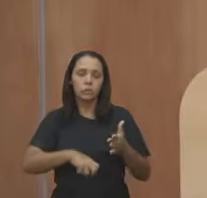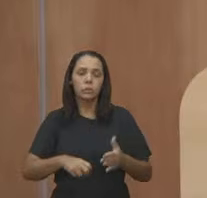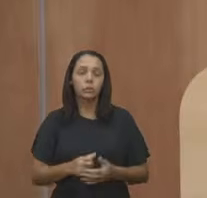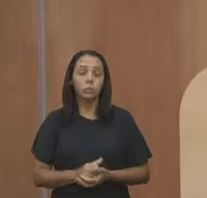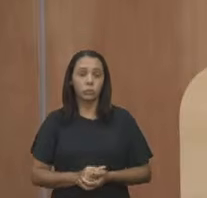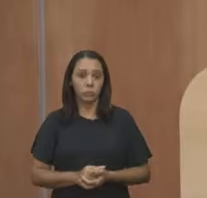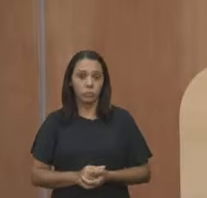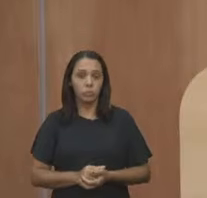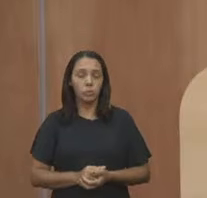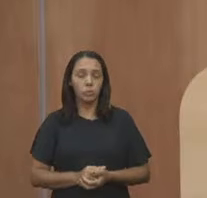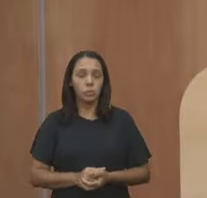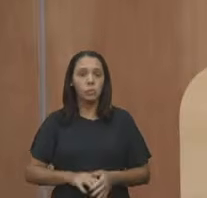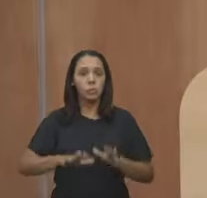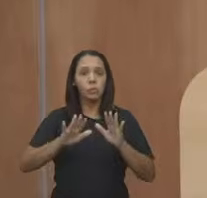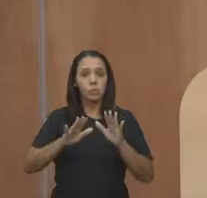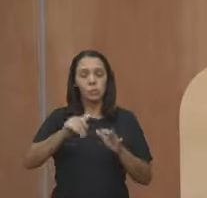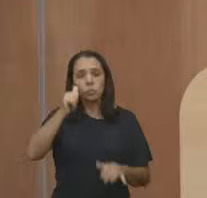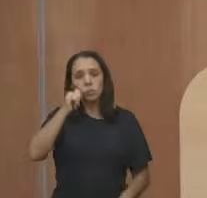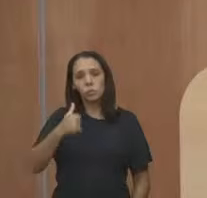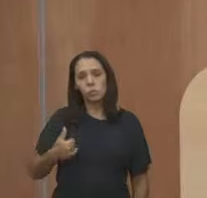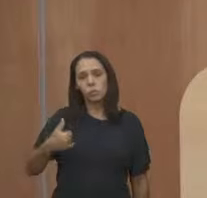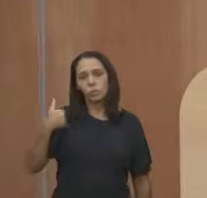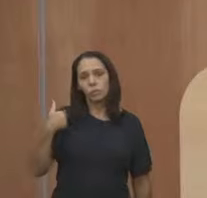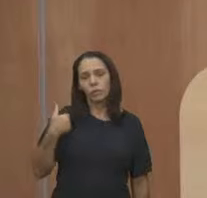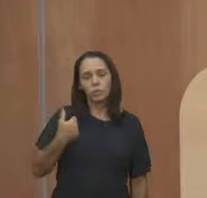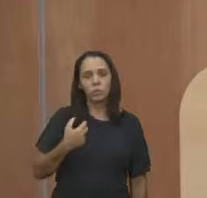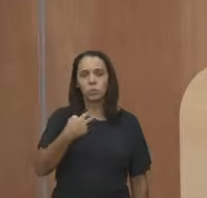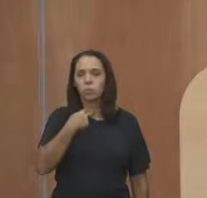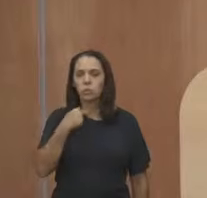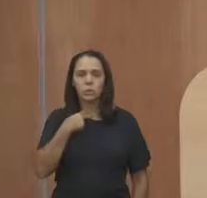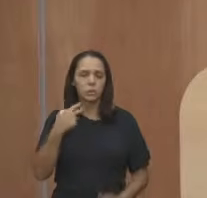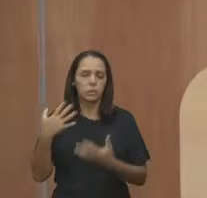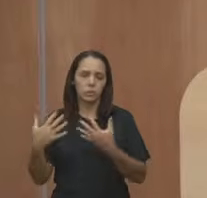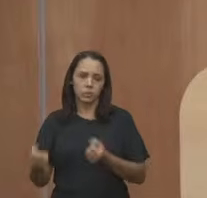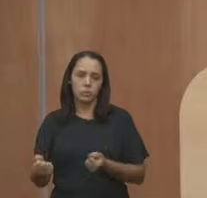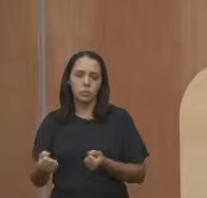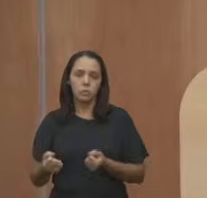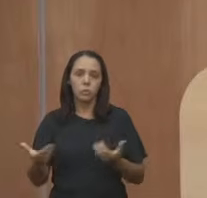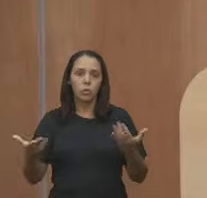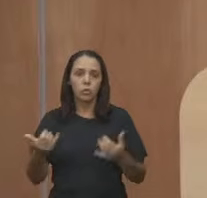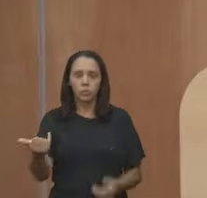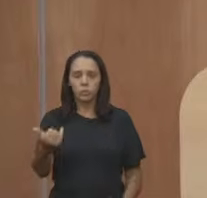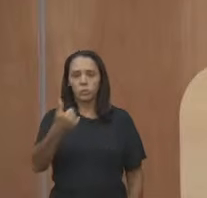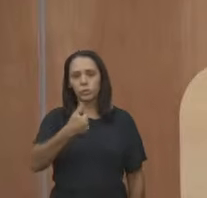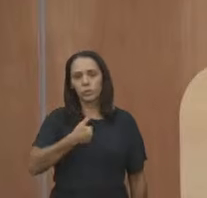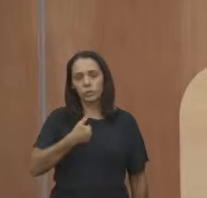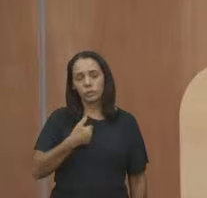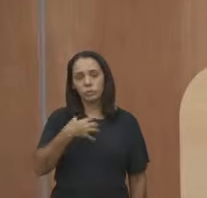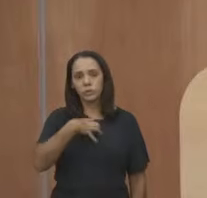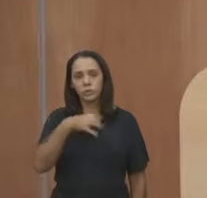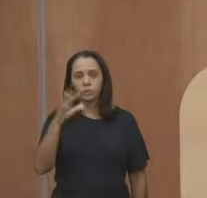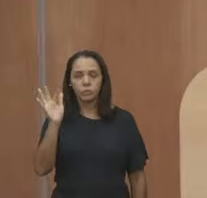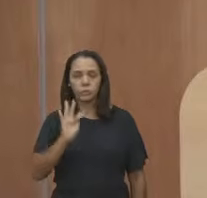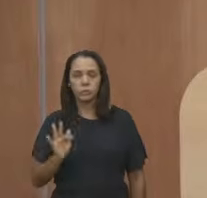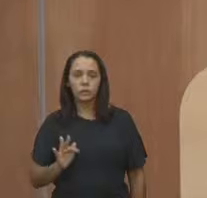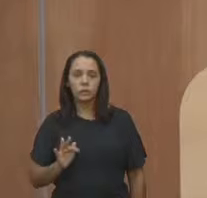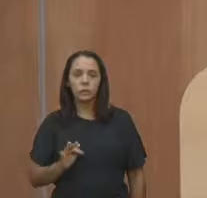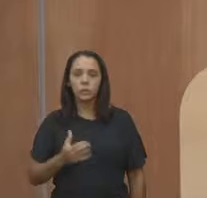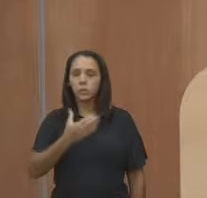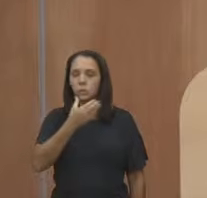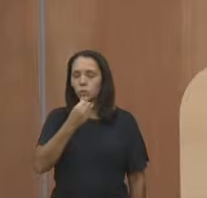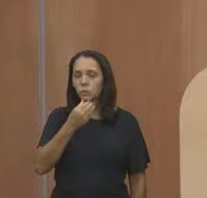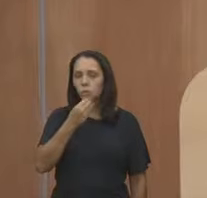circunstâncias desse caso, pela idade da garota, isso não poderia ter acontecido. Eu recebi hoje a notícia, muito feliz, de que o